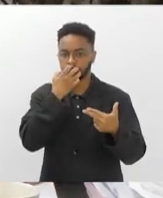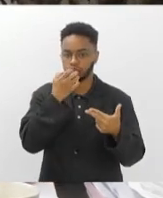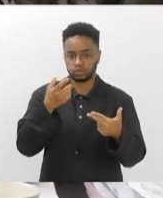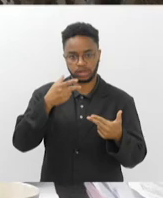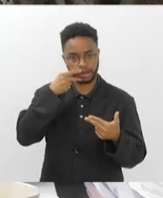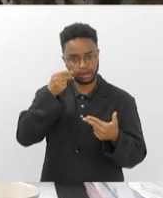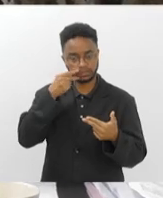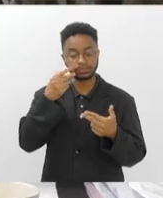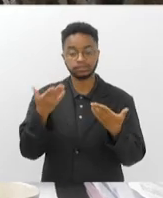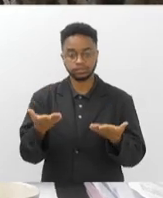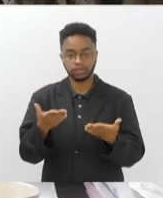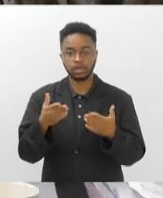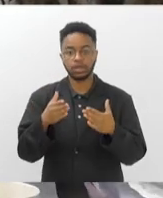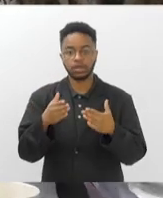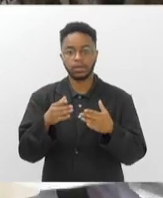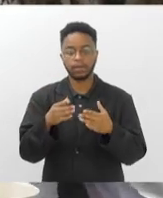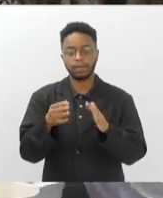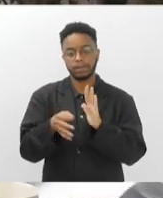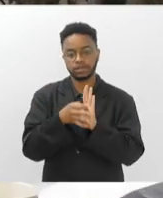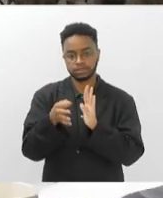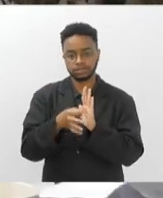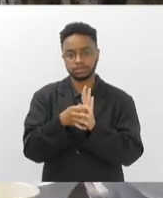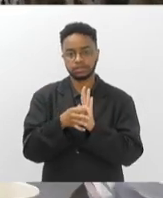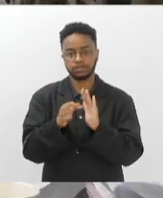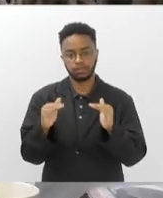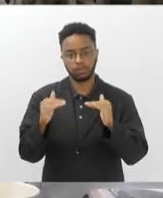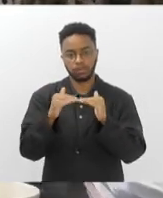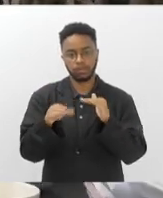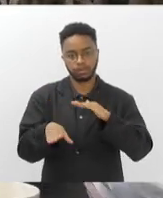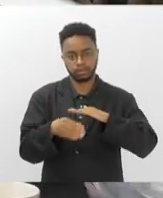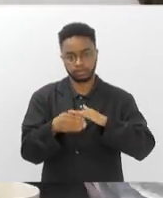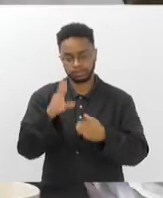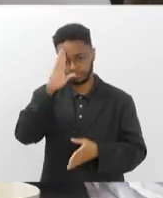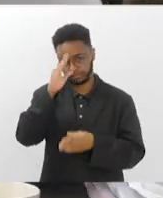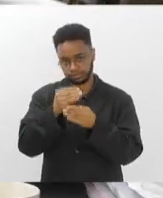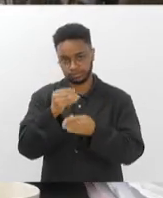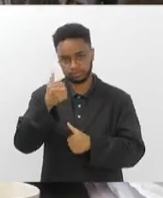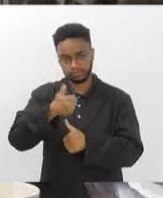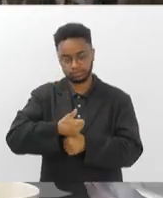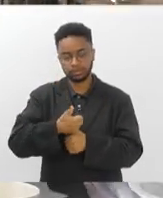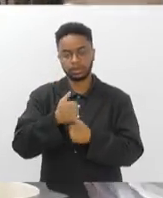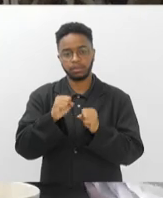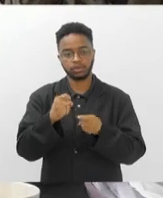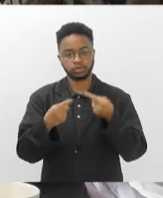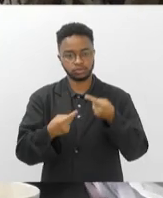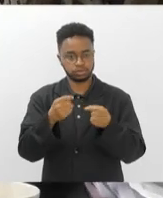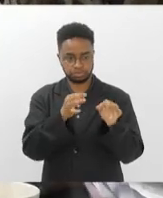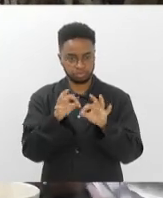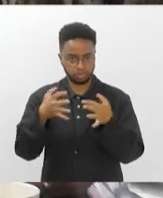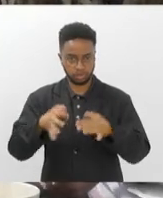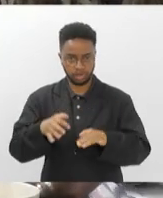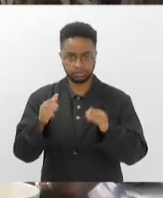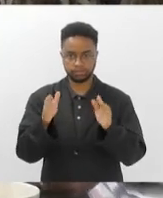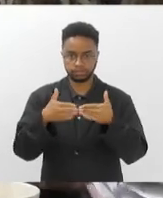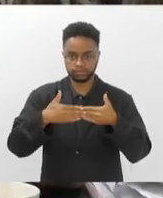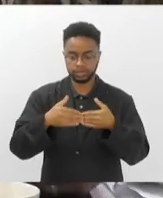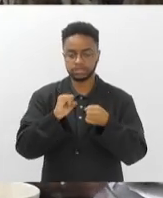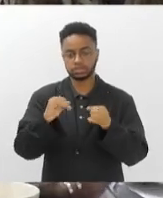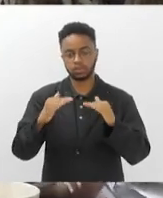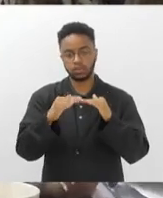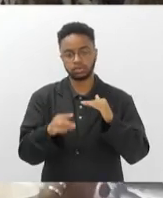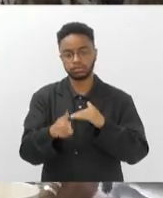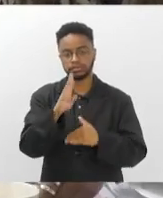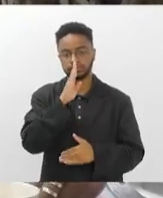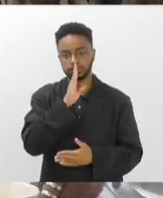por substitutivo. Em discussão. Não havendo quem queira discutir, em votação. Senhores que aprovam, permaneçam como